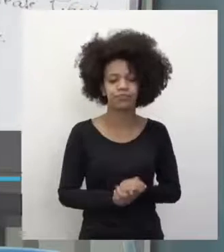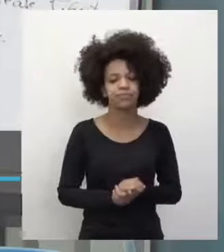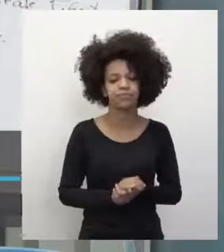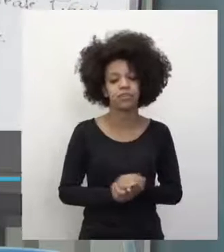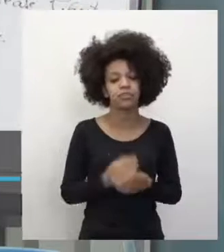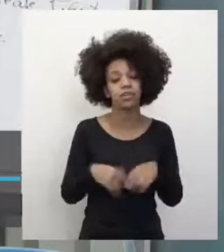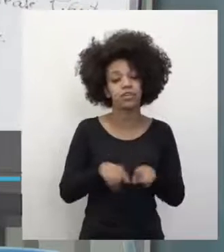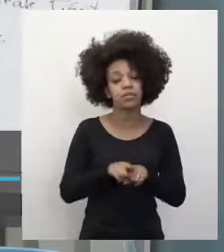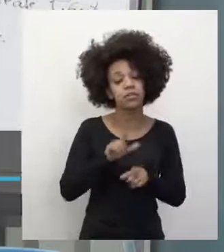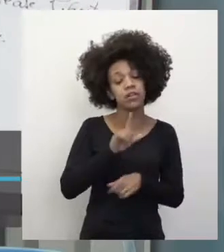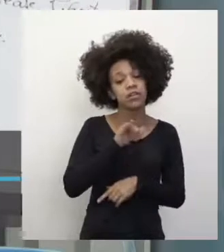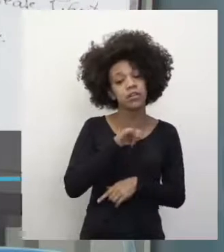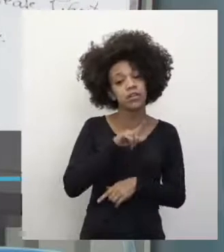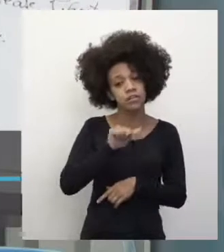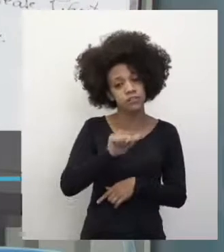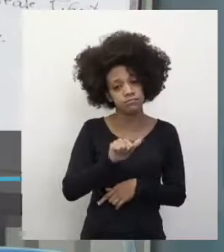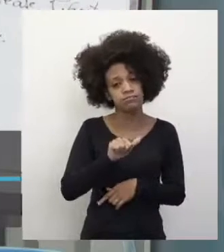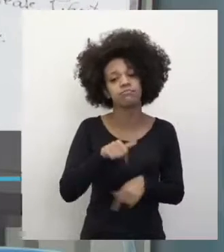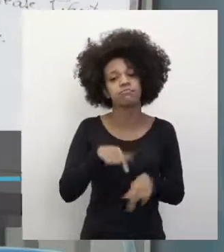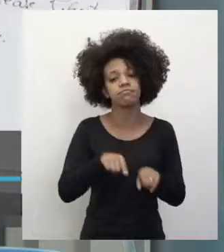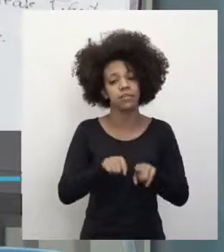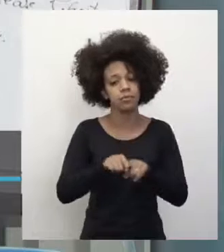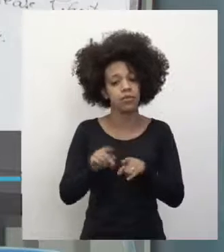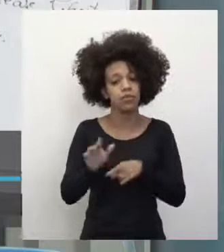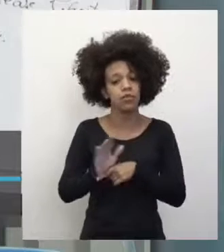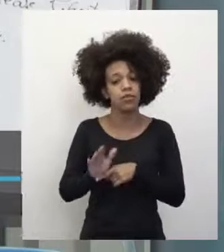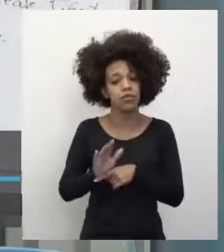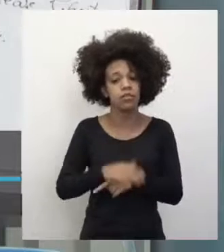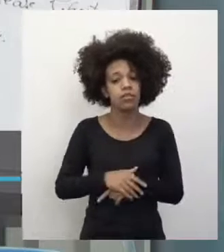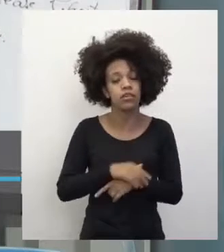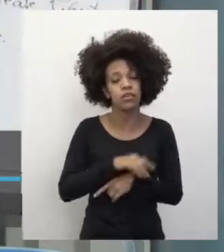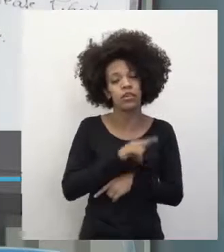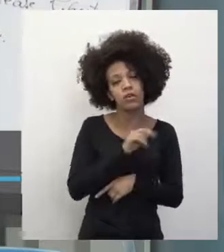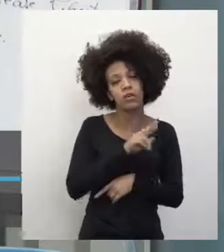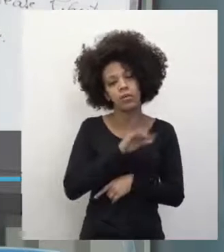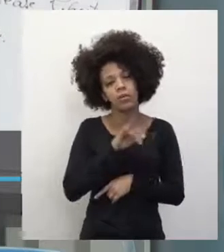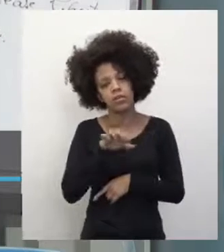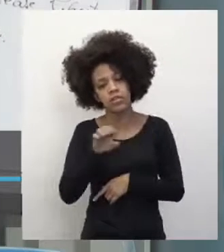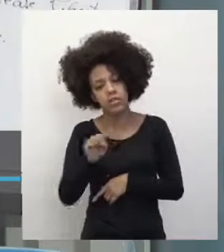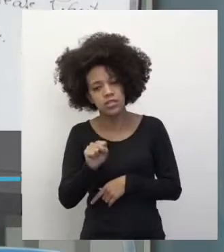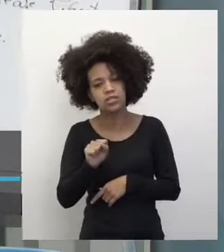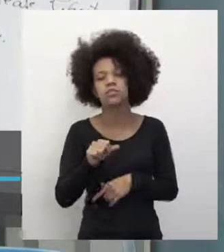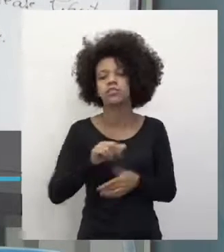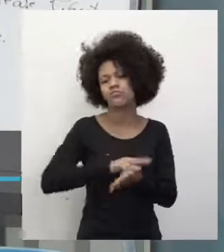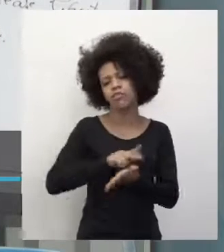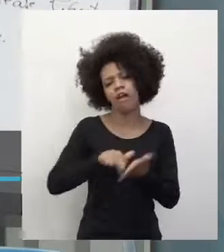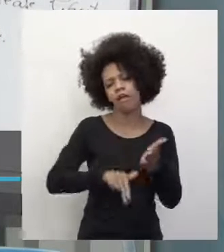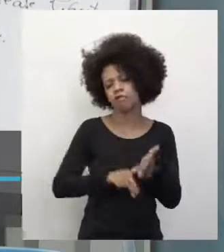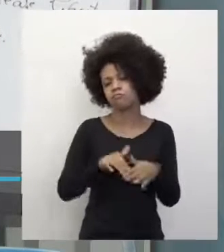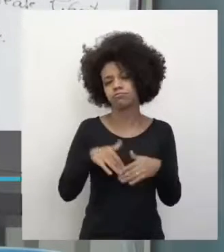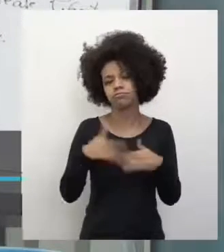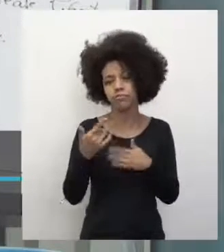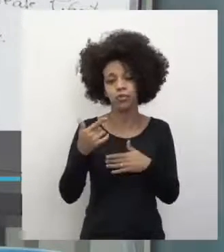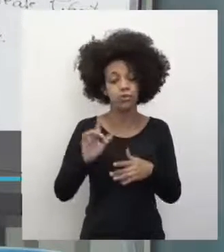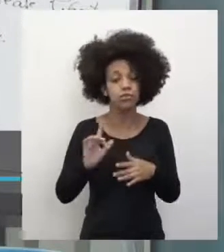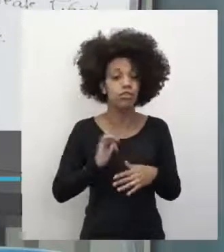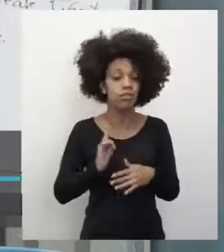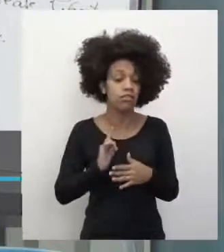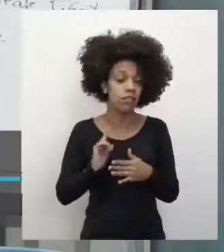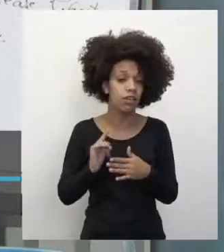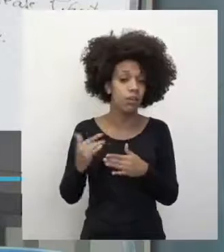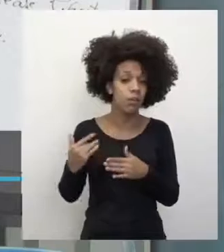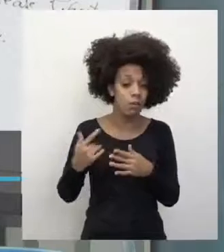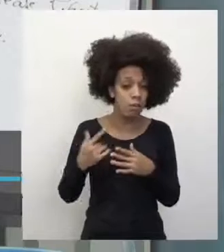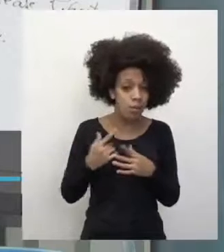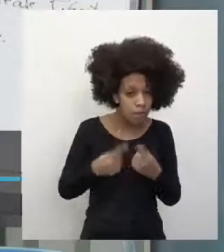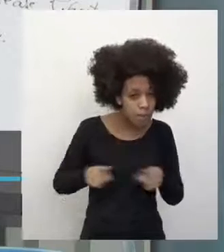a Leila, né, a professora Leila citou os filmes Grease, Ghost, Embalos de Sábado à Noite, que possuem aí uma trilha